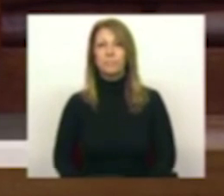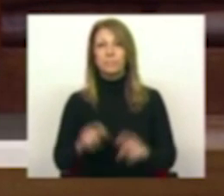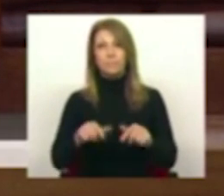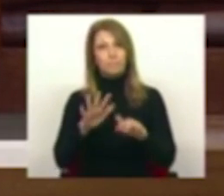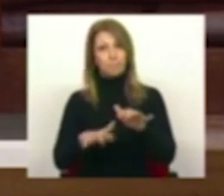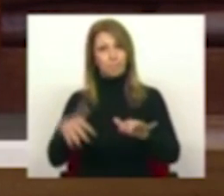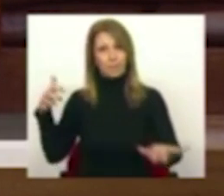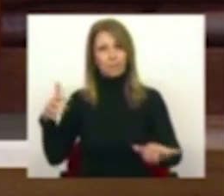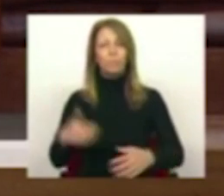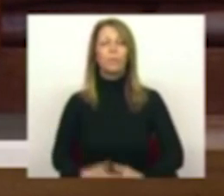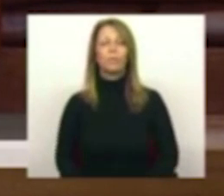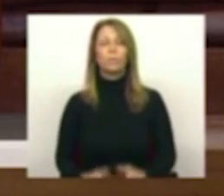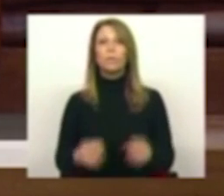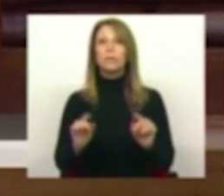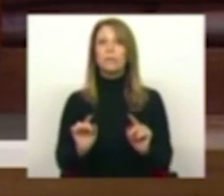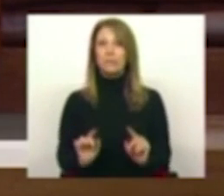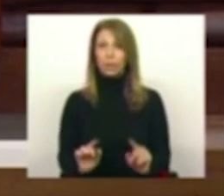Parlamento. Isto é de uma enorme